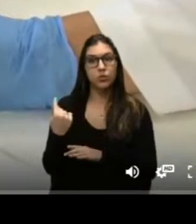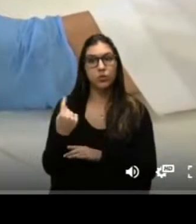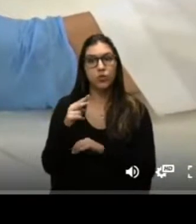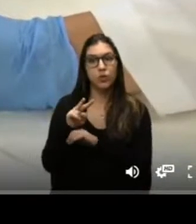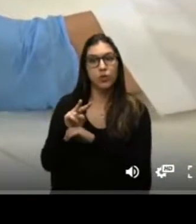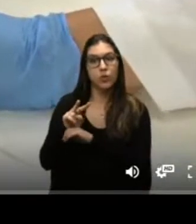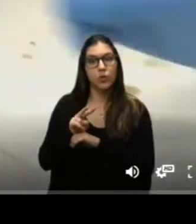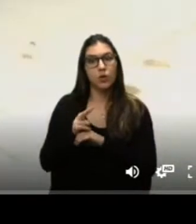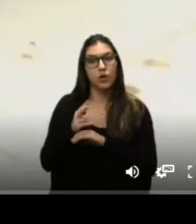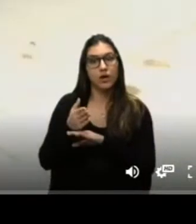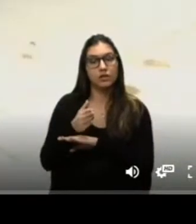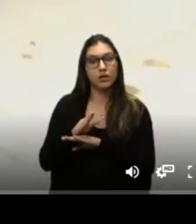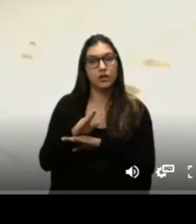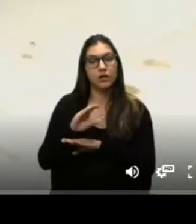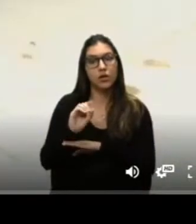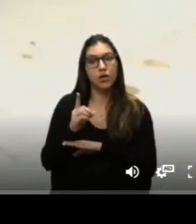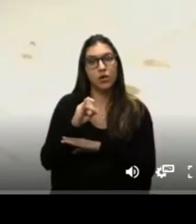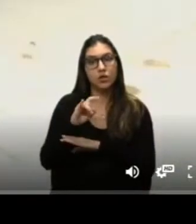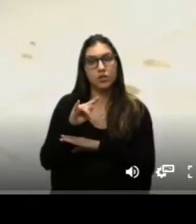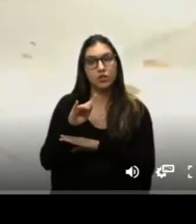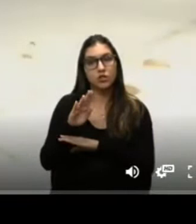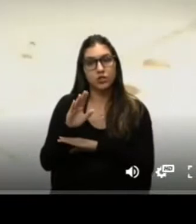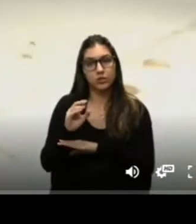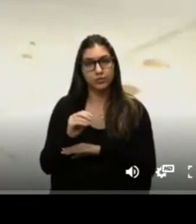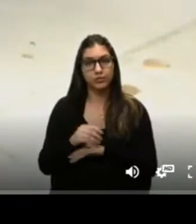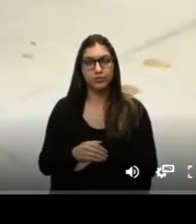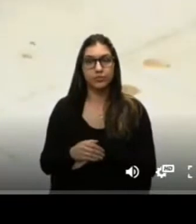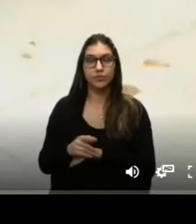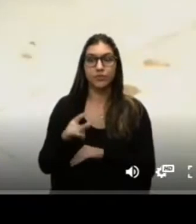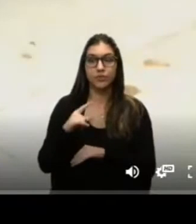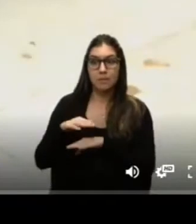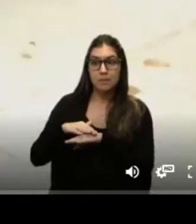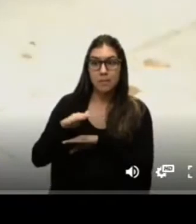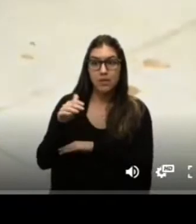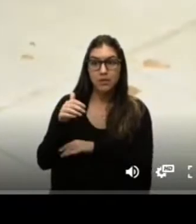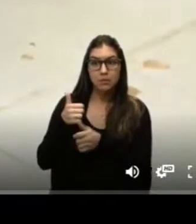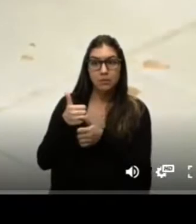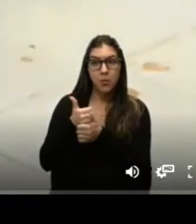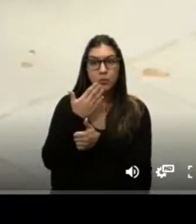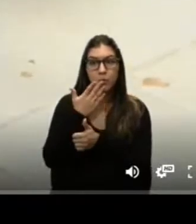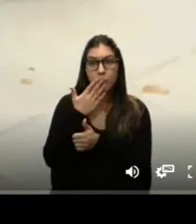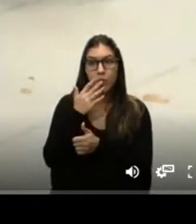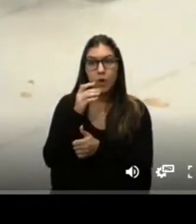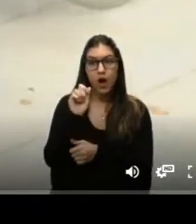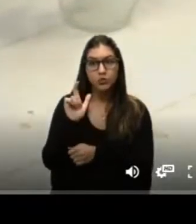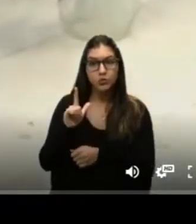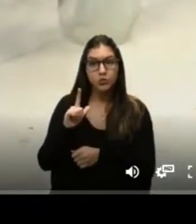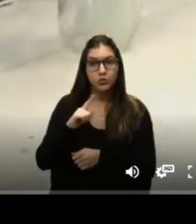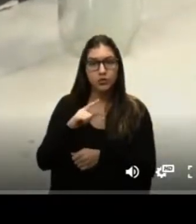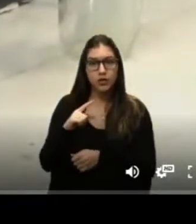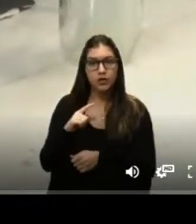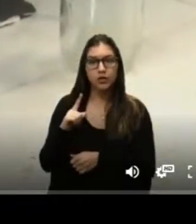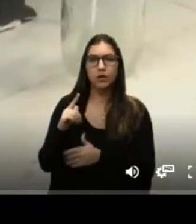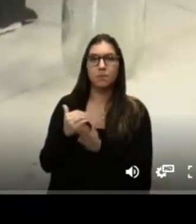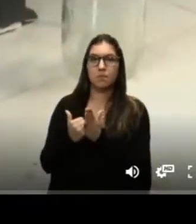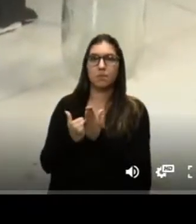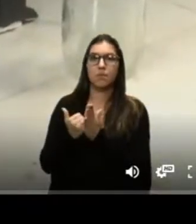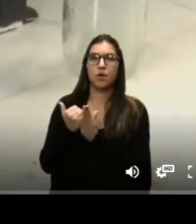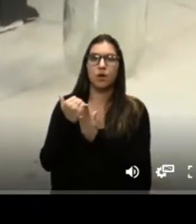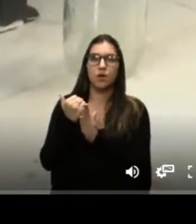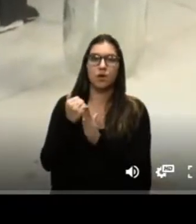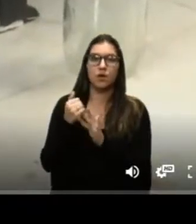então a entrada de oxigênio. A chama azul, que é a mais energética, tá? A coloração azul tiver a chama, maior é a temperatura